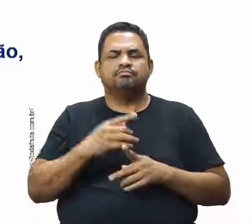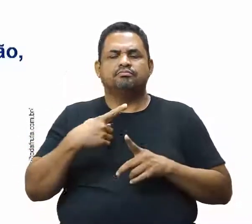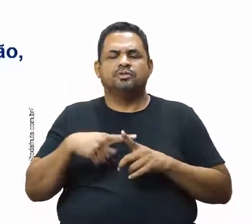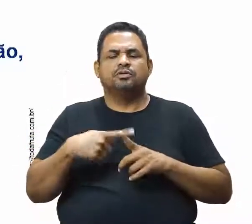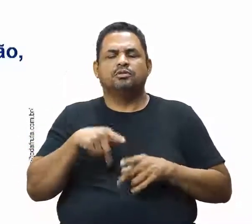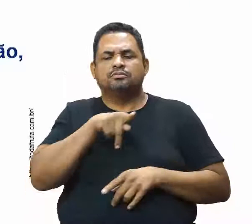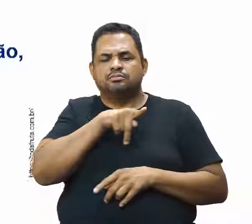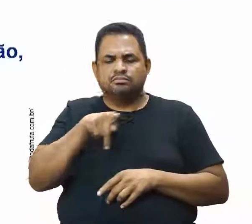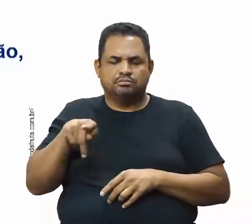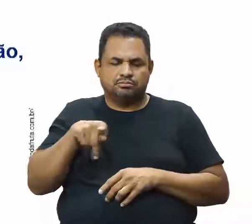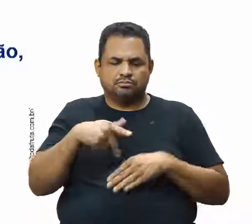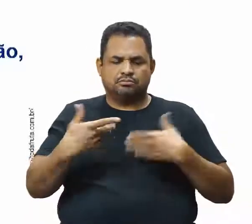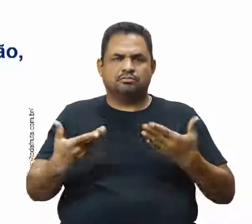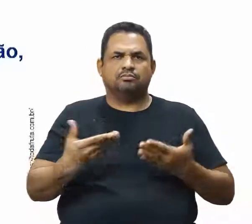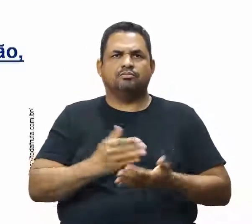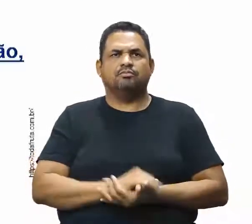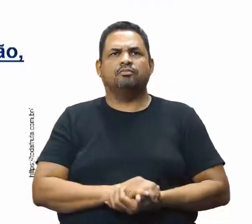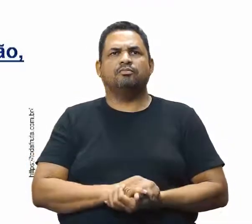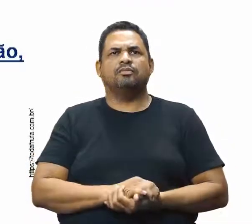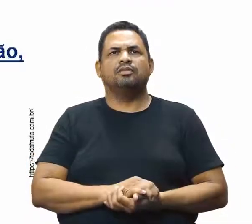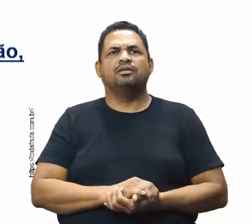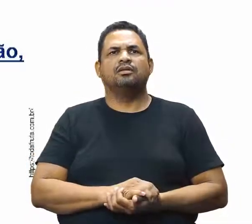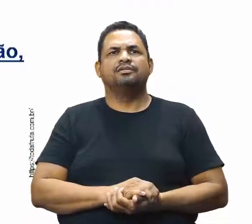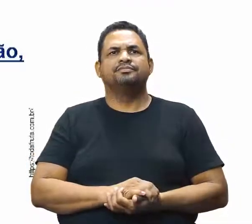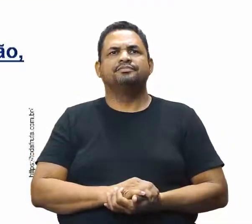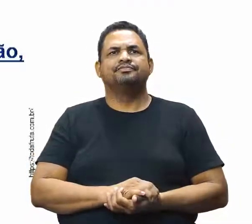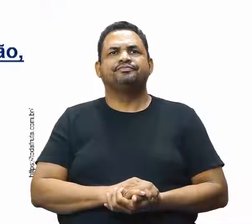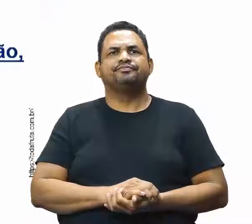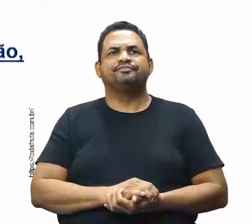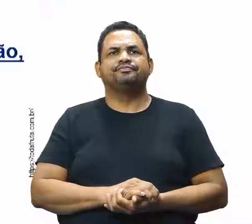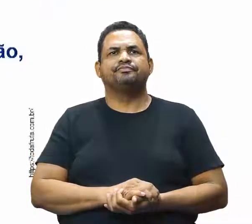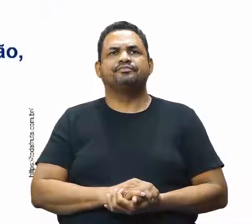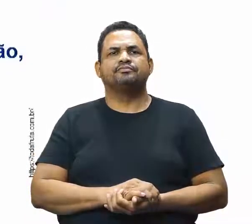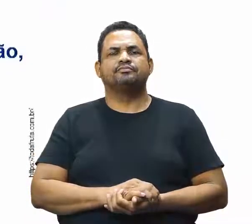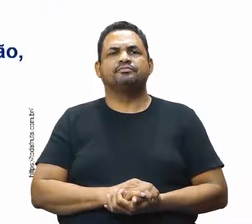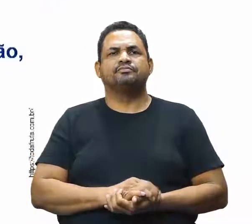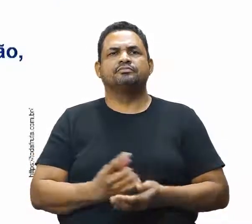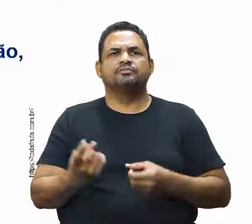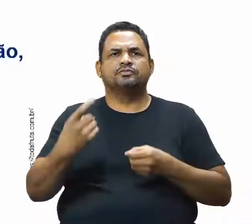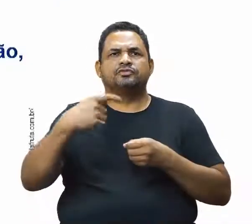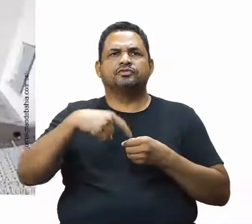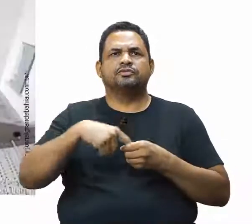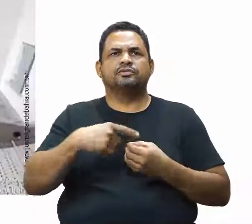prof? Deixa eu ver uma coisa aqui. Deixa eu voltar.